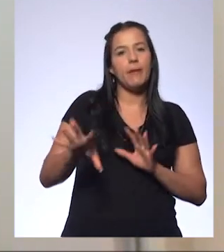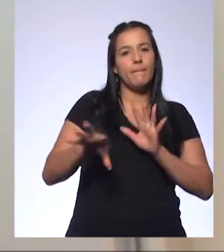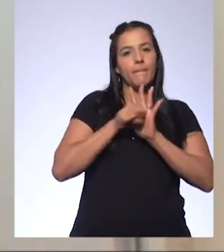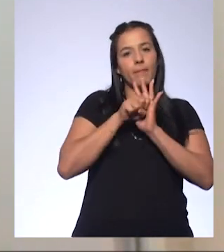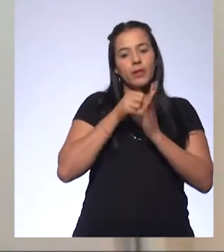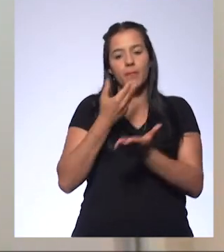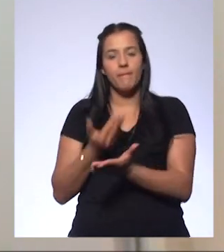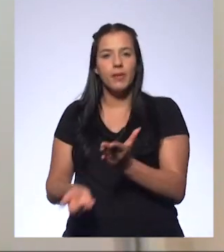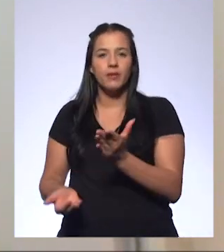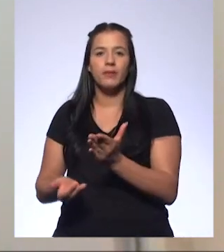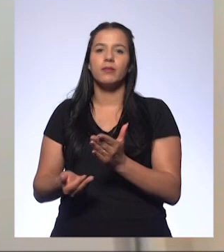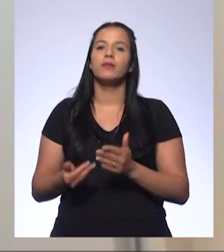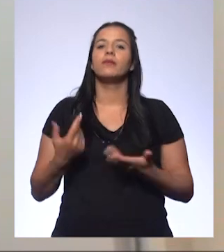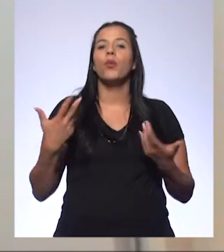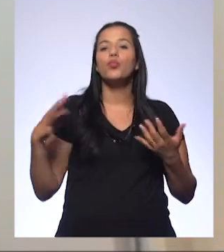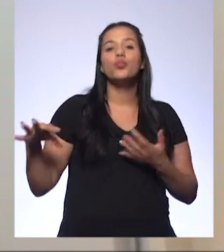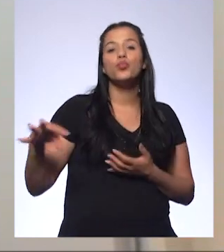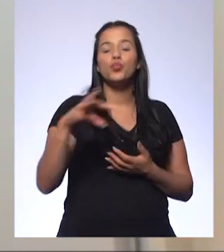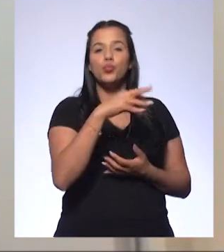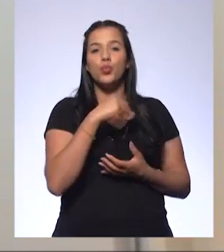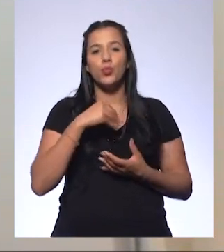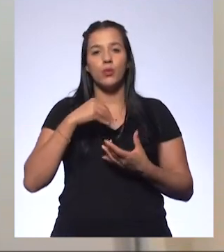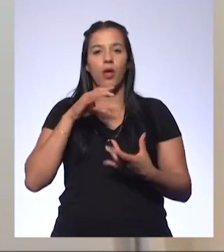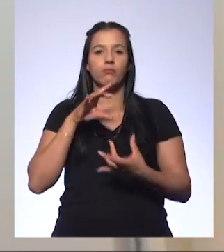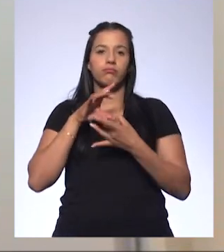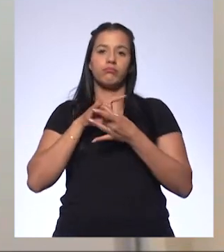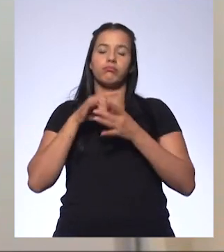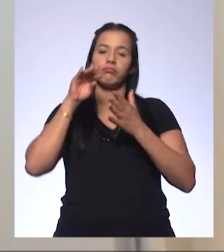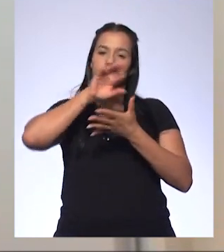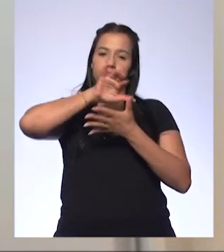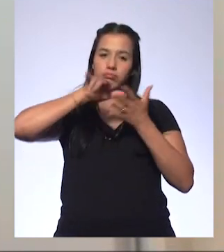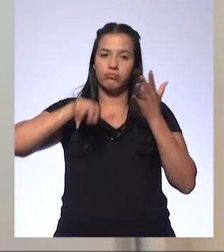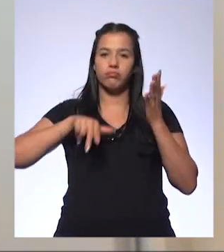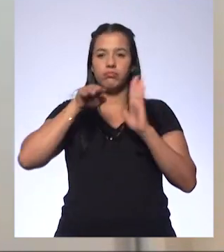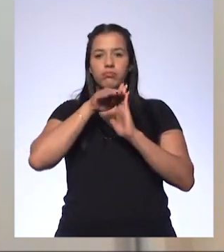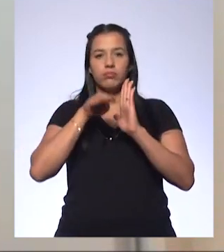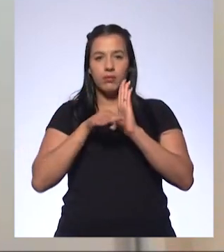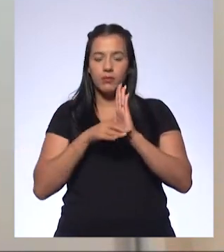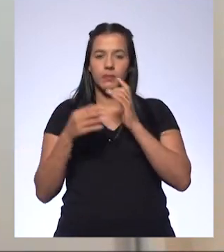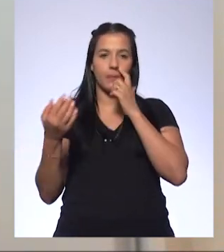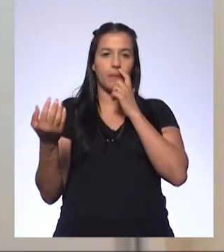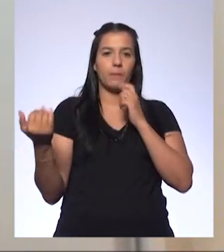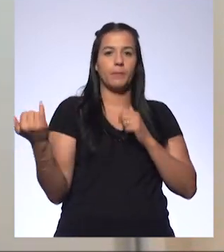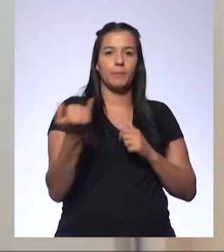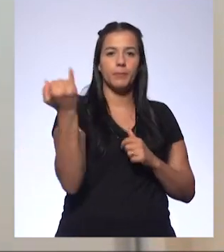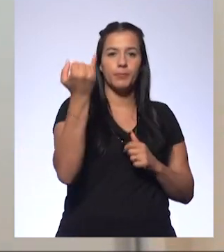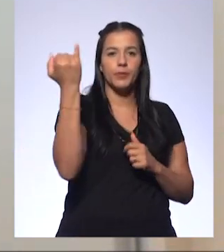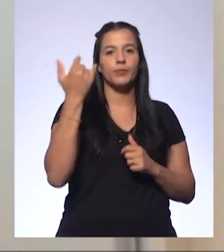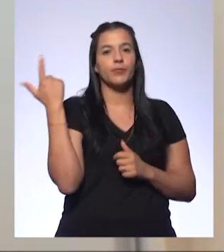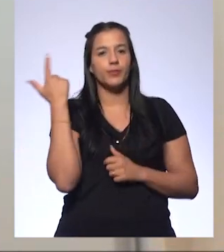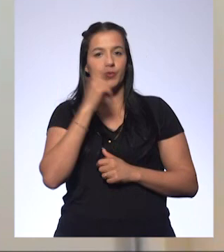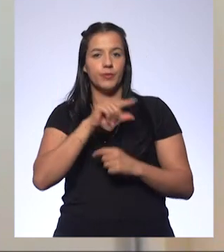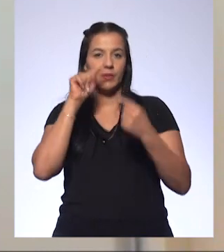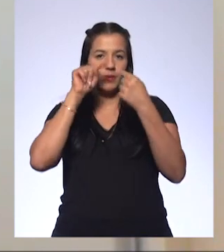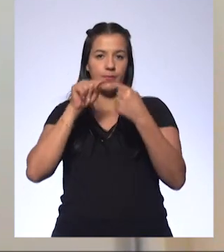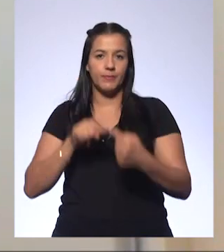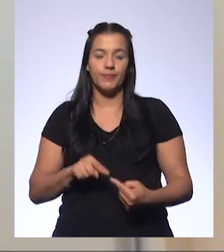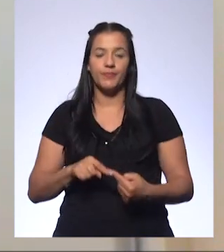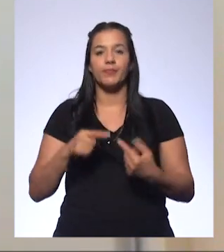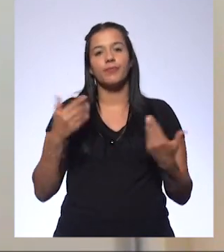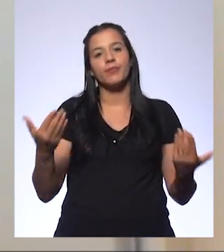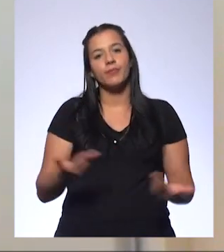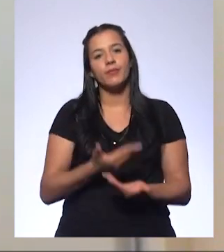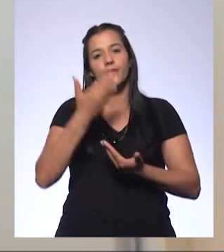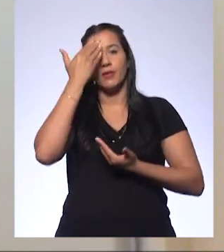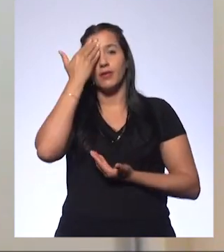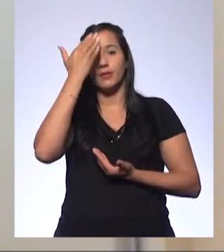perda de energia. Então, tudo isso está entrelaçado e é interessante, muito importante que a gente consiga fazer essas relações. Eu agradeço